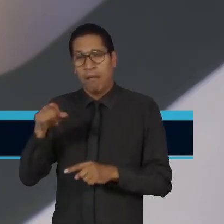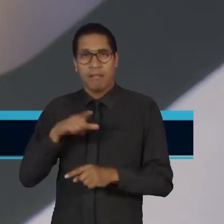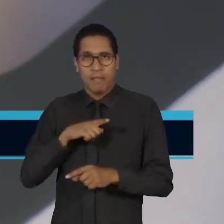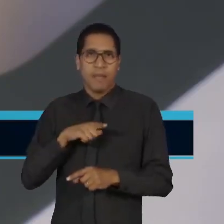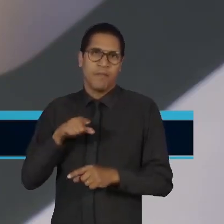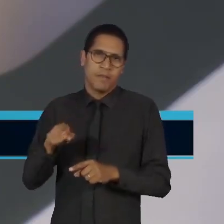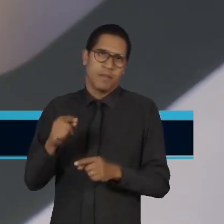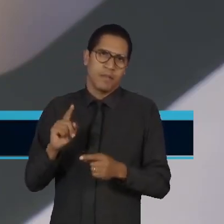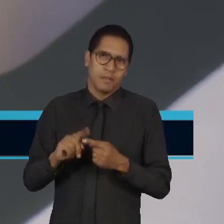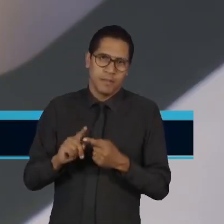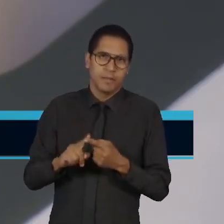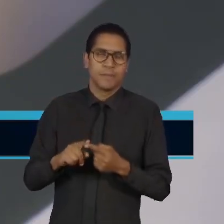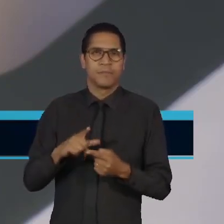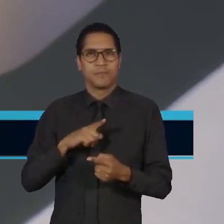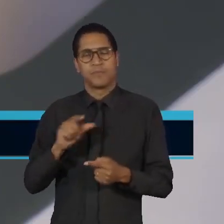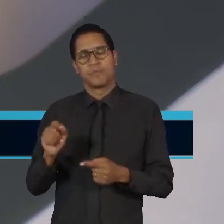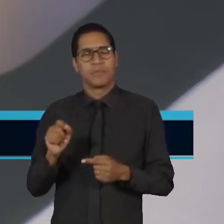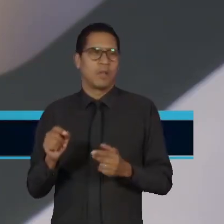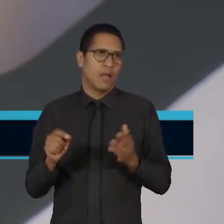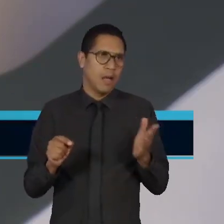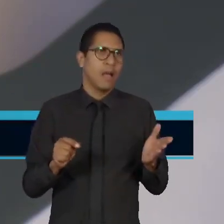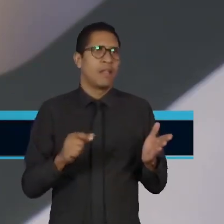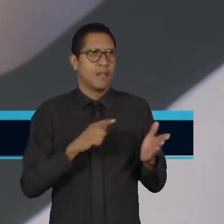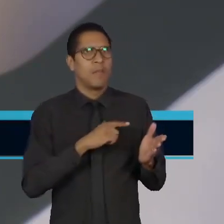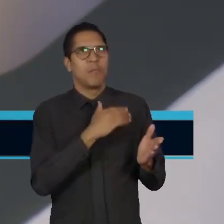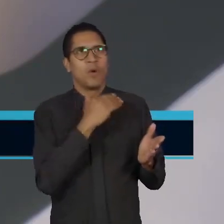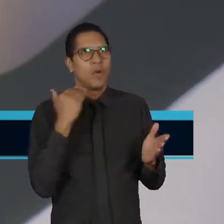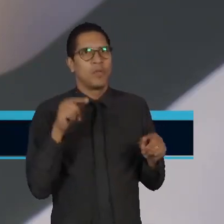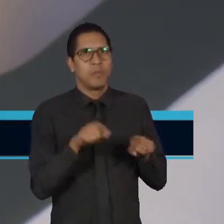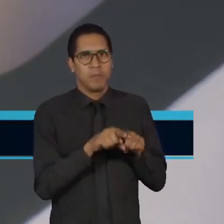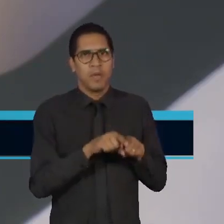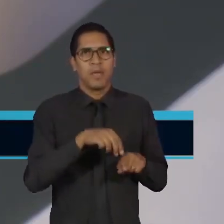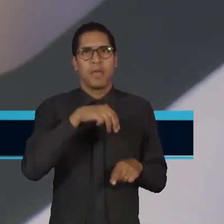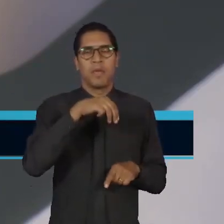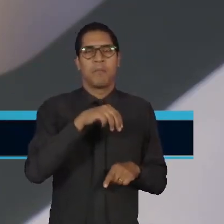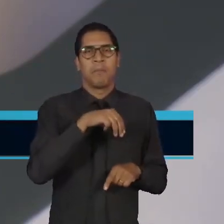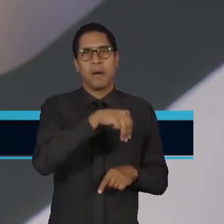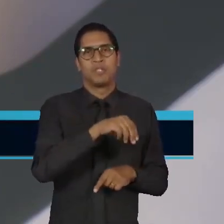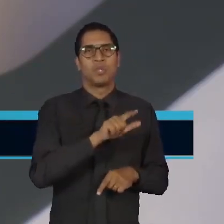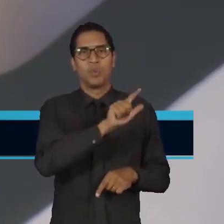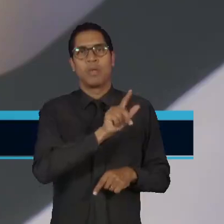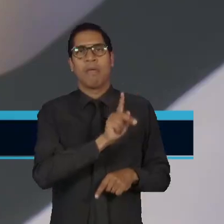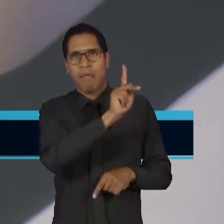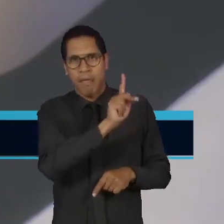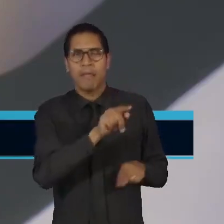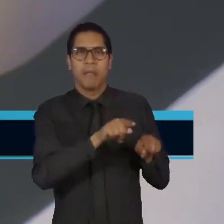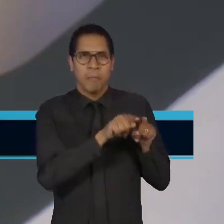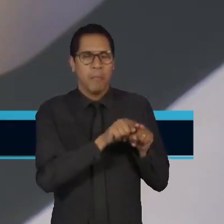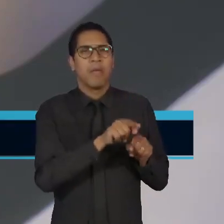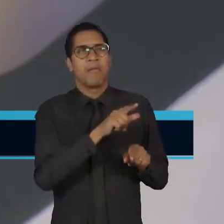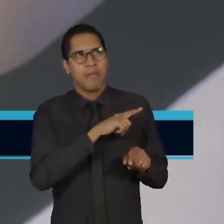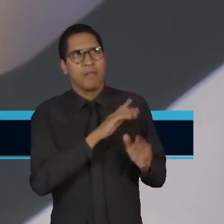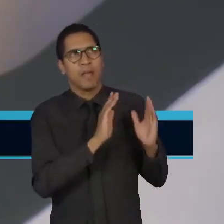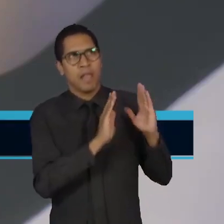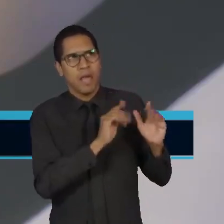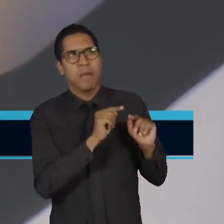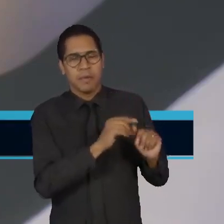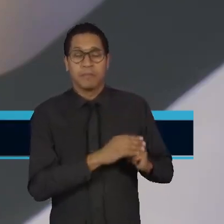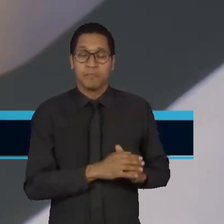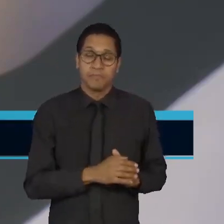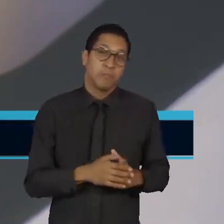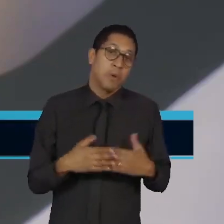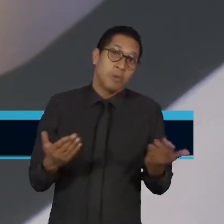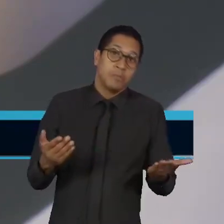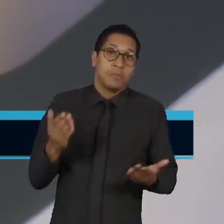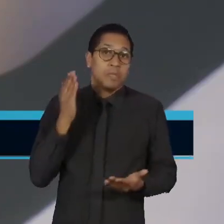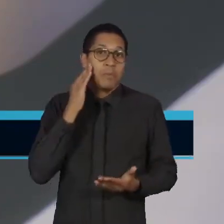o assassinato de Martin Luther King. Bem, foi muito complicado aquele período. Então, a questão que se coloca é descobrir o melhor nome,